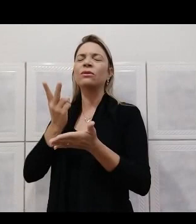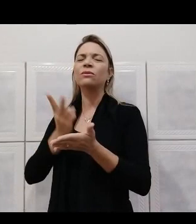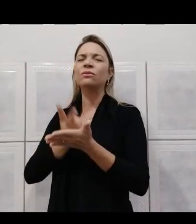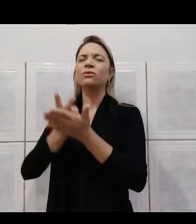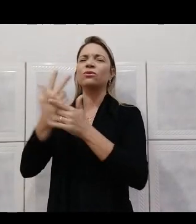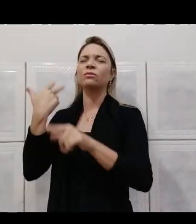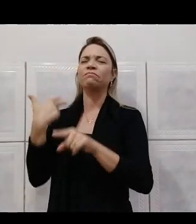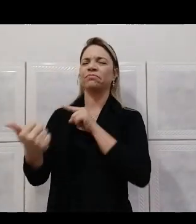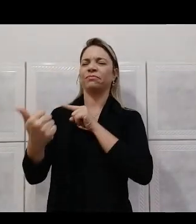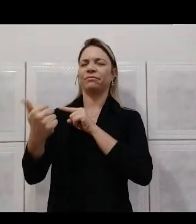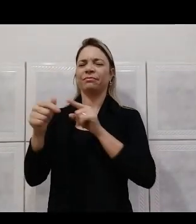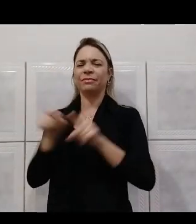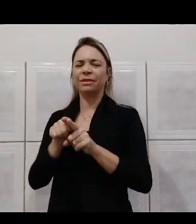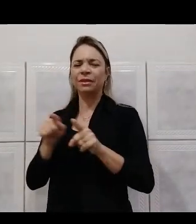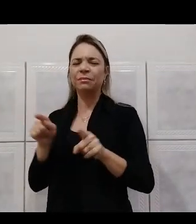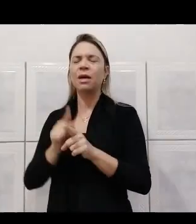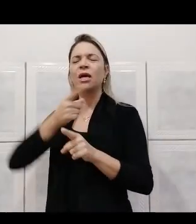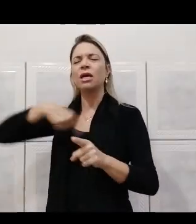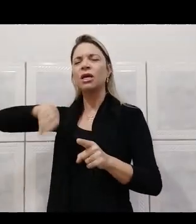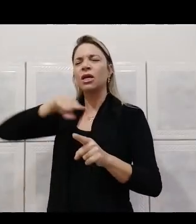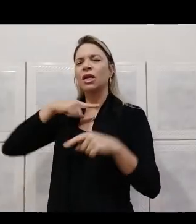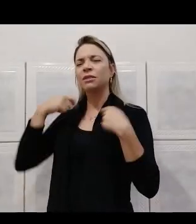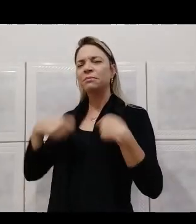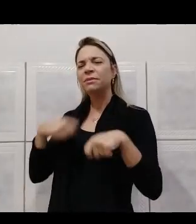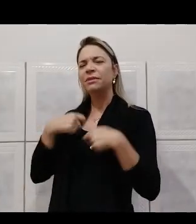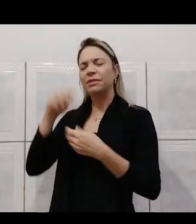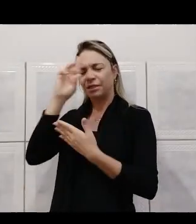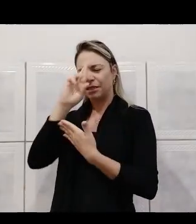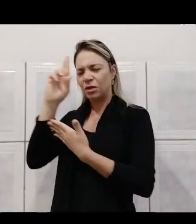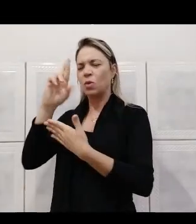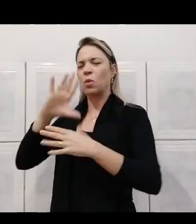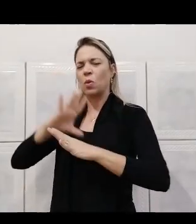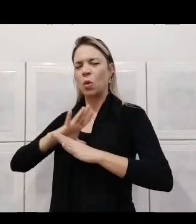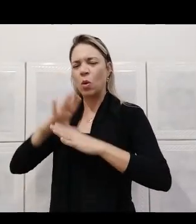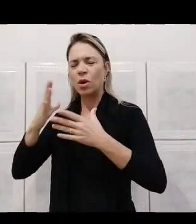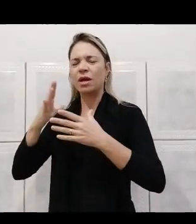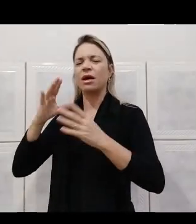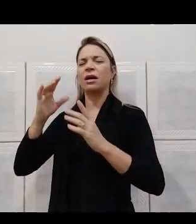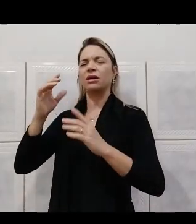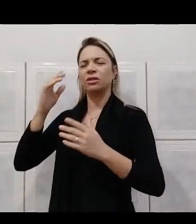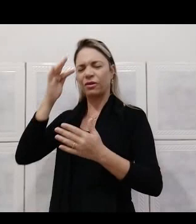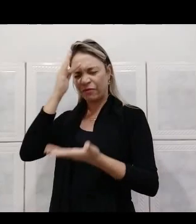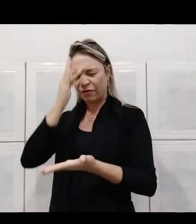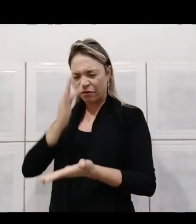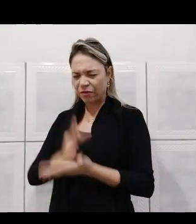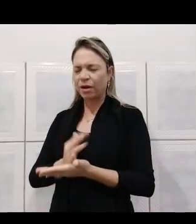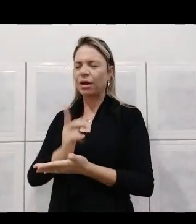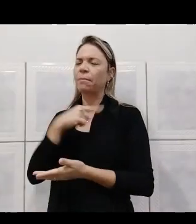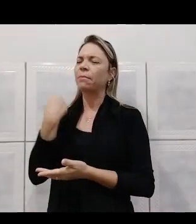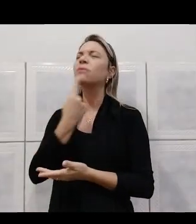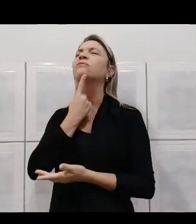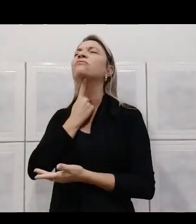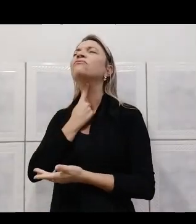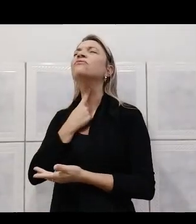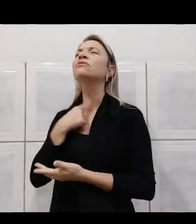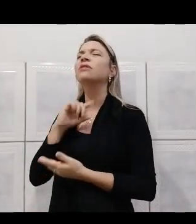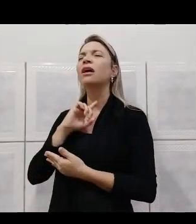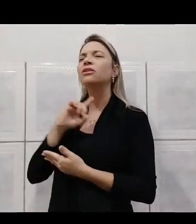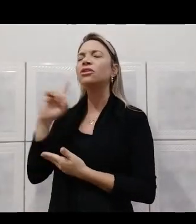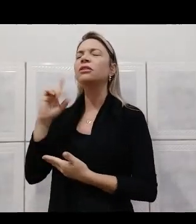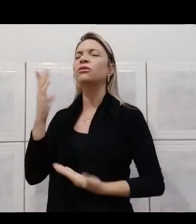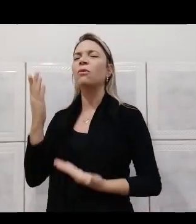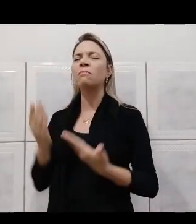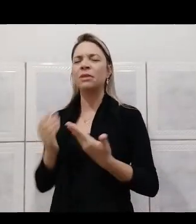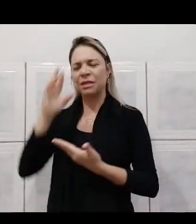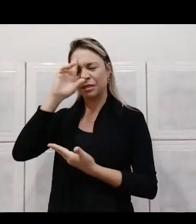de dependência do Senhor, mas também de coragem pela fé para fazermos a Tua vontade e cumprirmos a missão que o Senhor nos